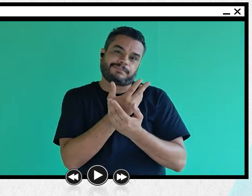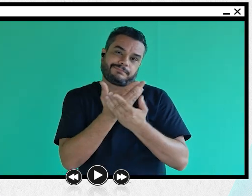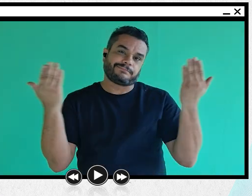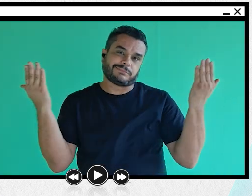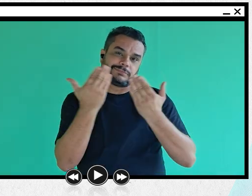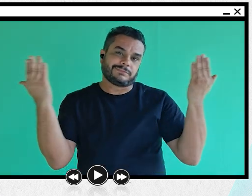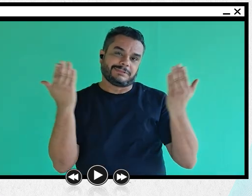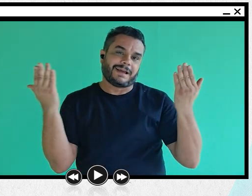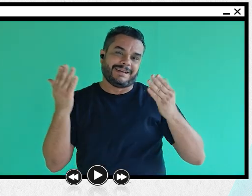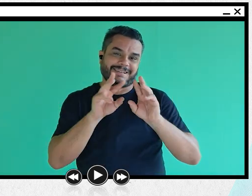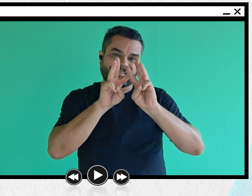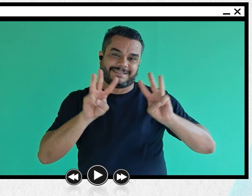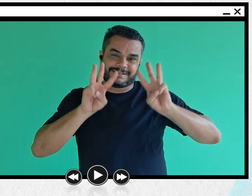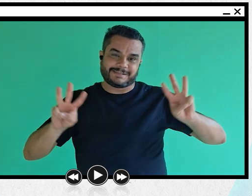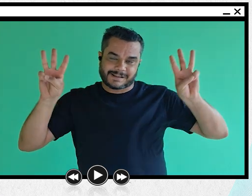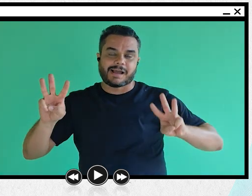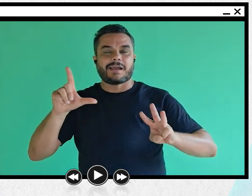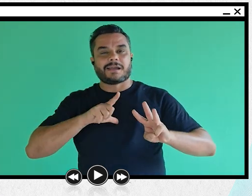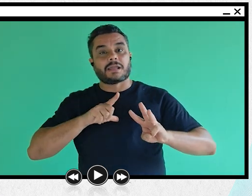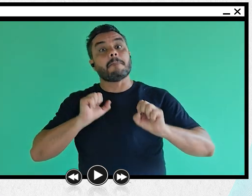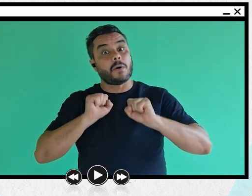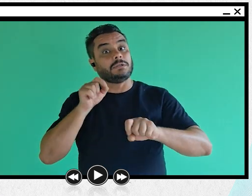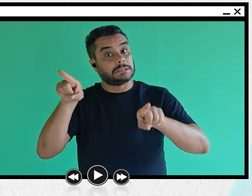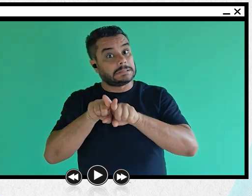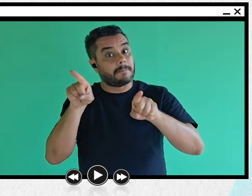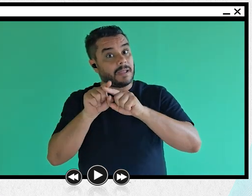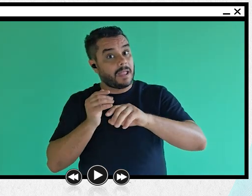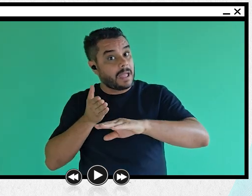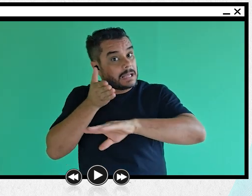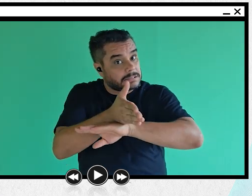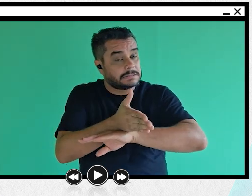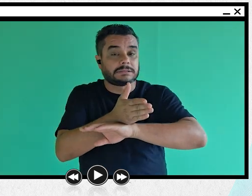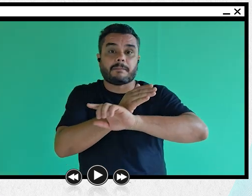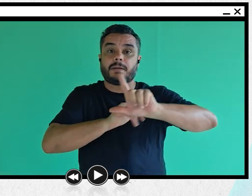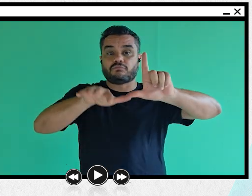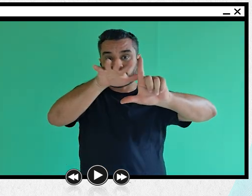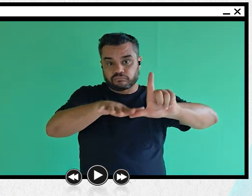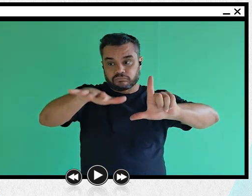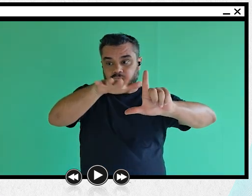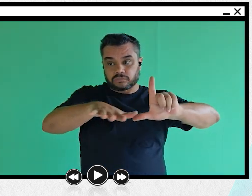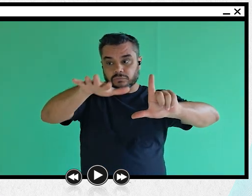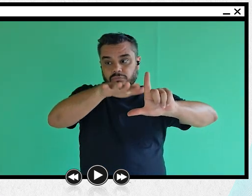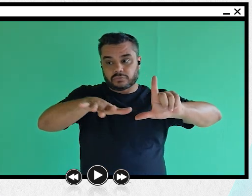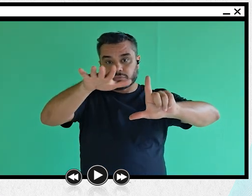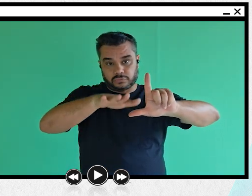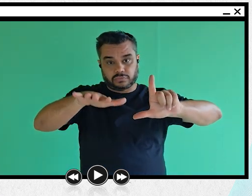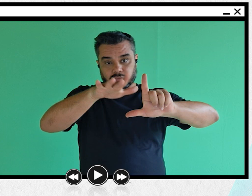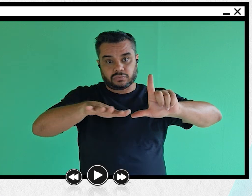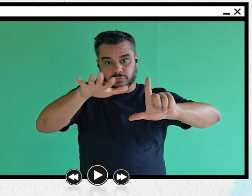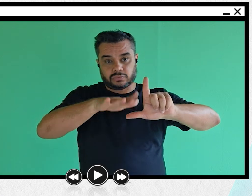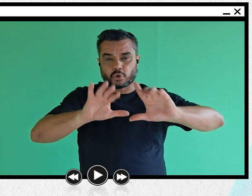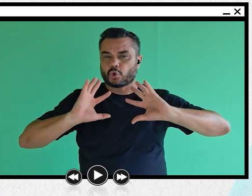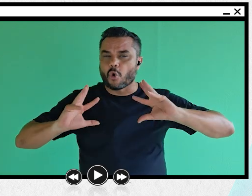Né? Inclusive, você tem o acesso a essa página por meio desse QR Code. Lá você vai encontrar todas as informações e toda a